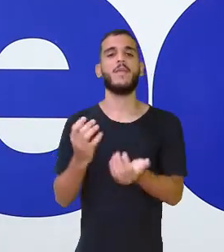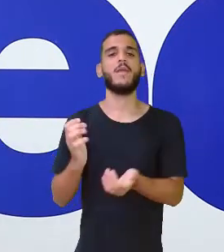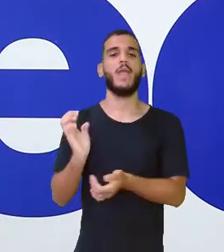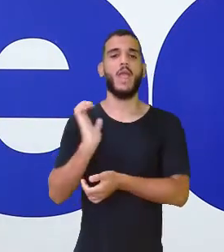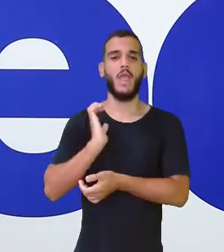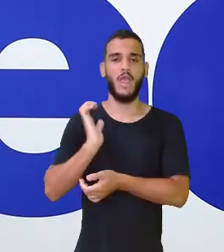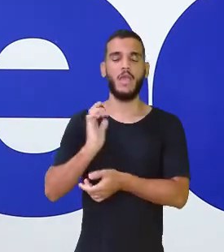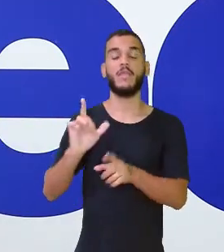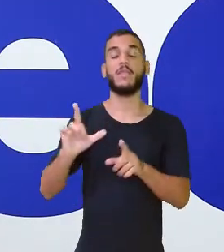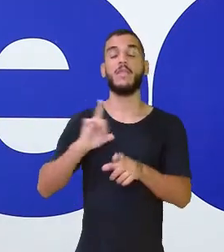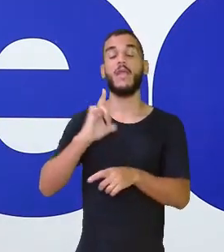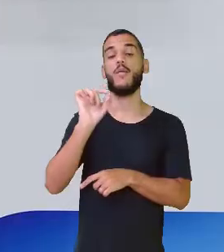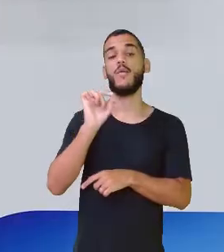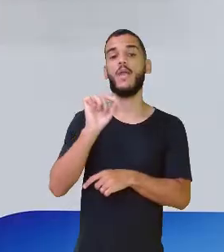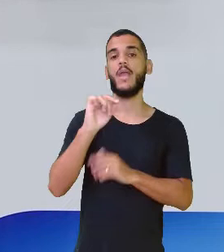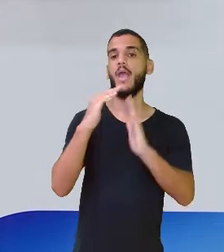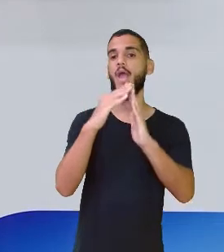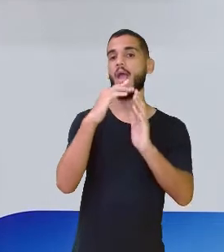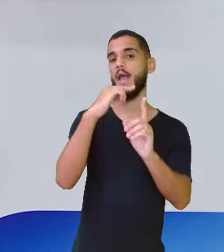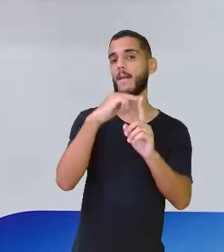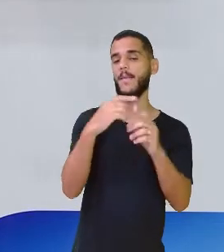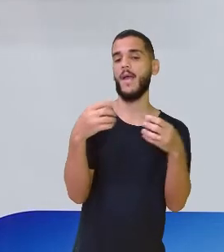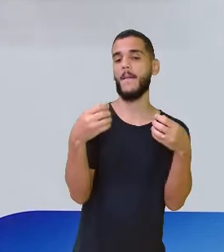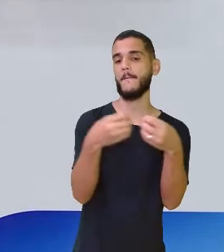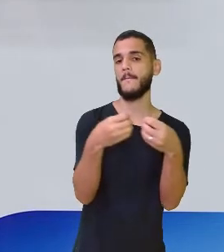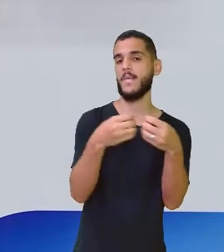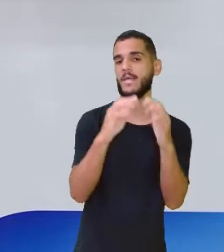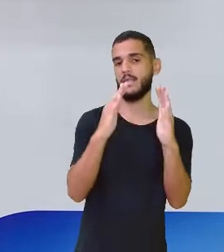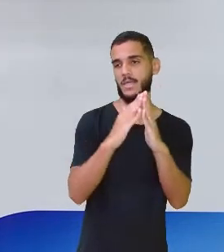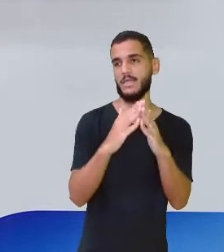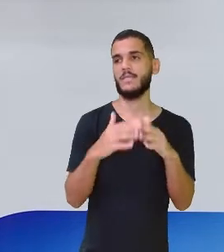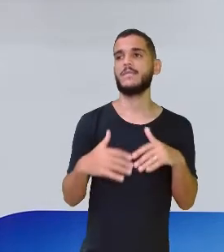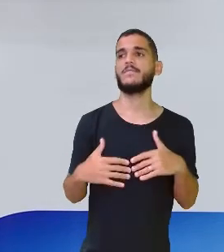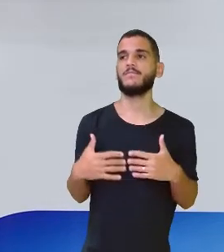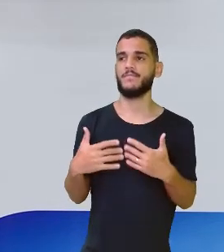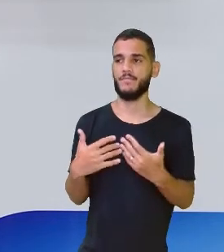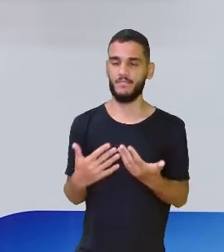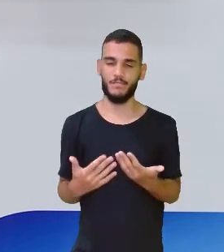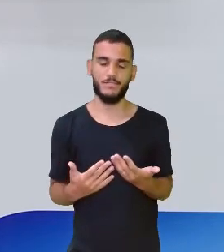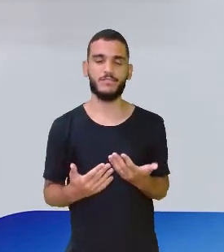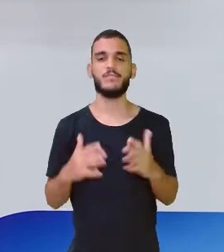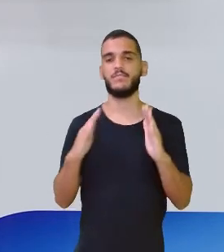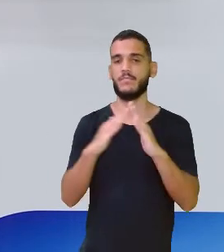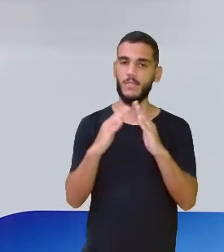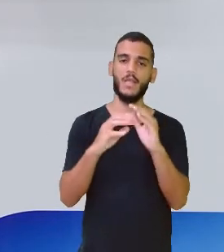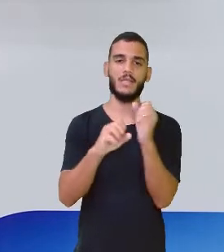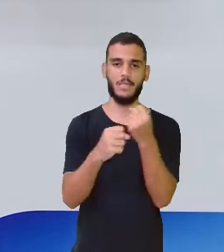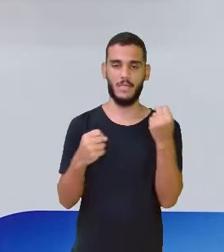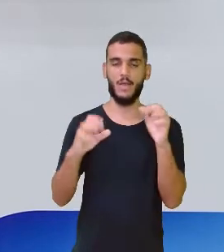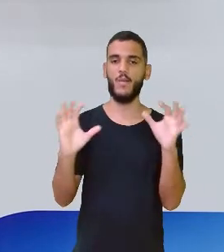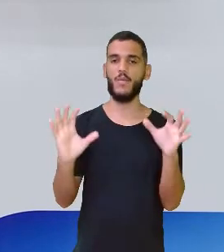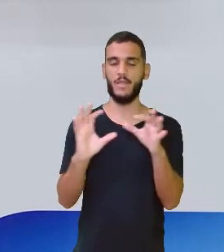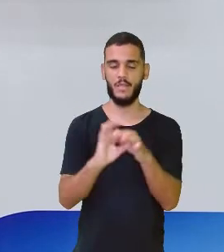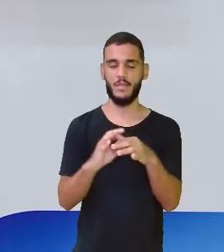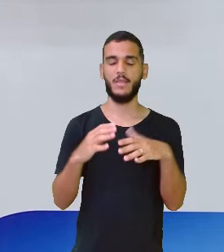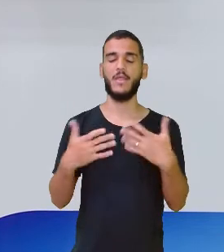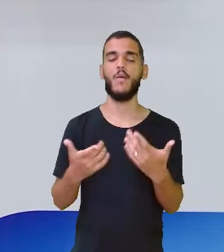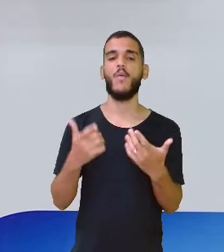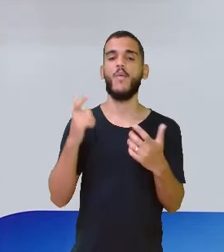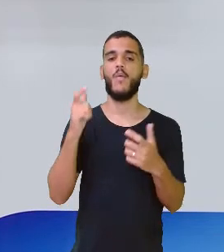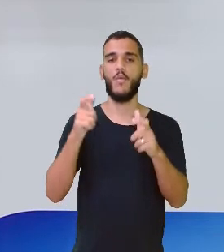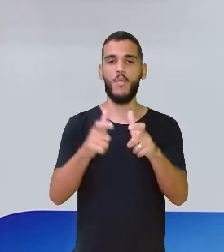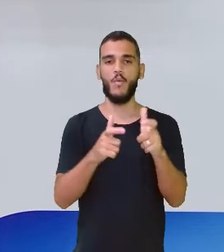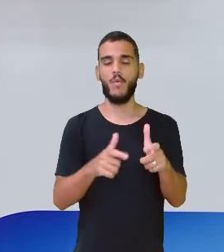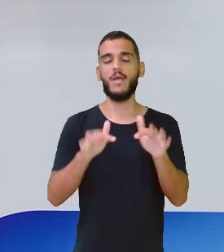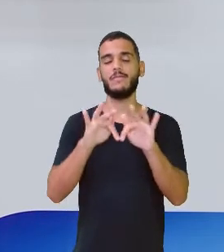a capela. Exatamente, né? Como a gente disse, extensão da casa grande, ok? Que era o local onde